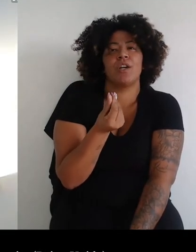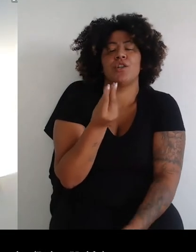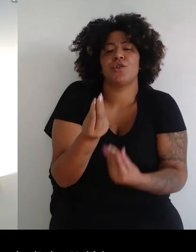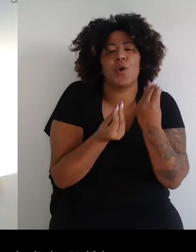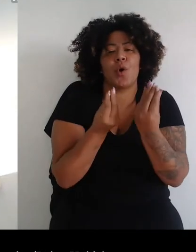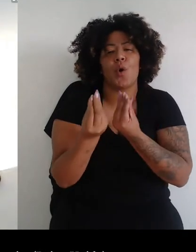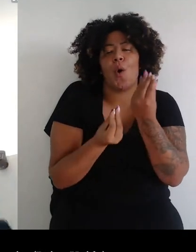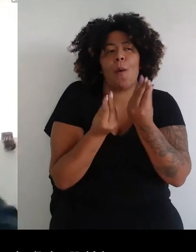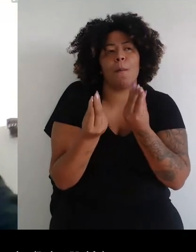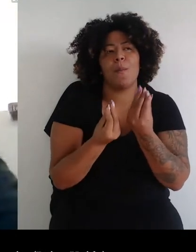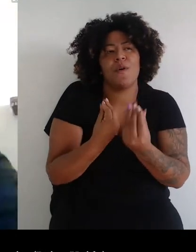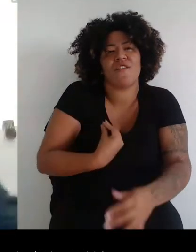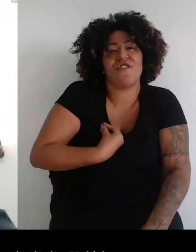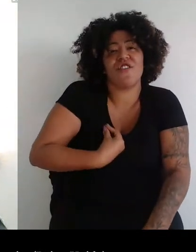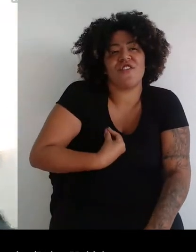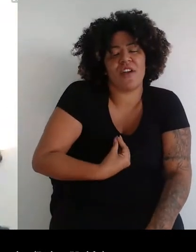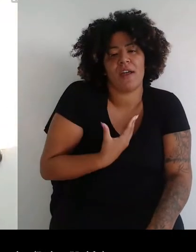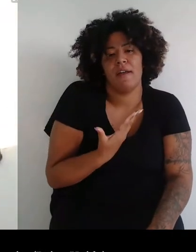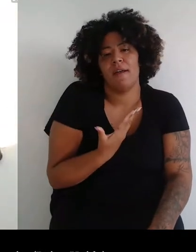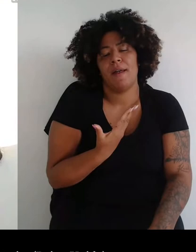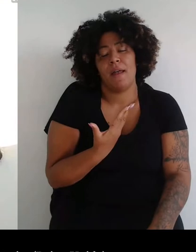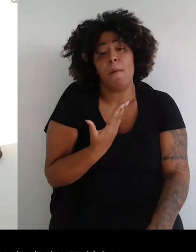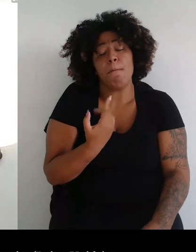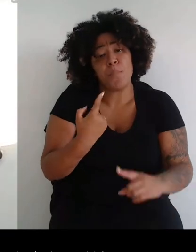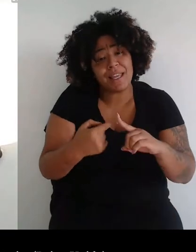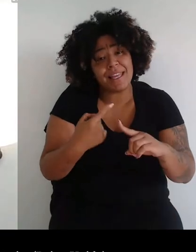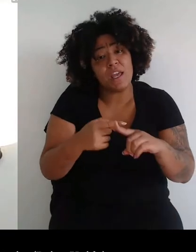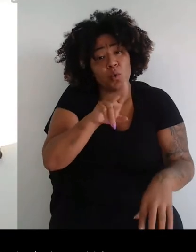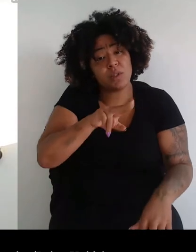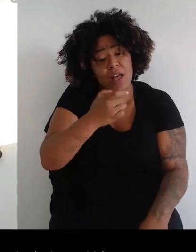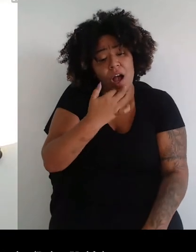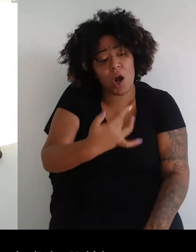colorido que que é um personagem colorido